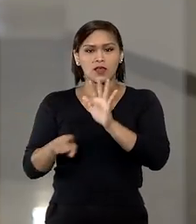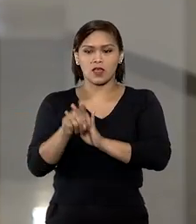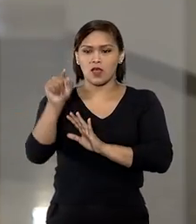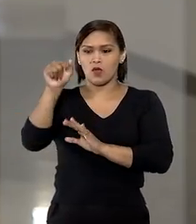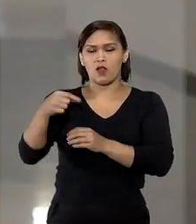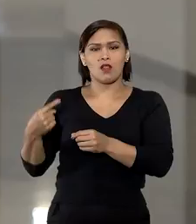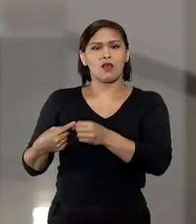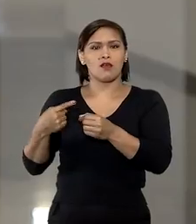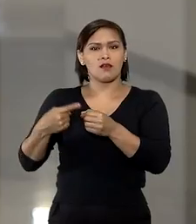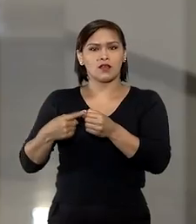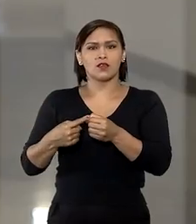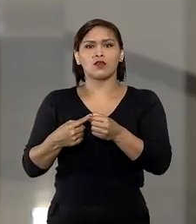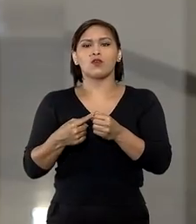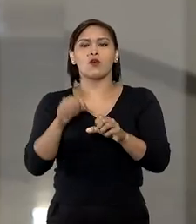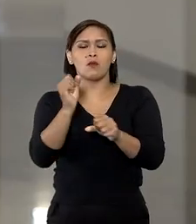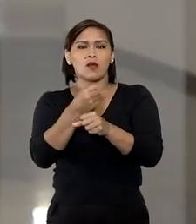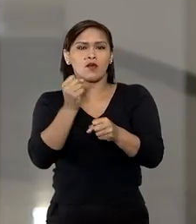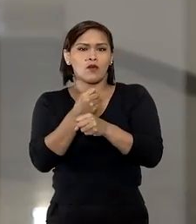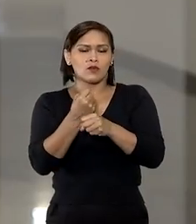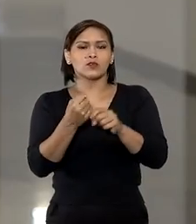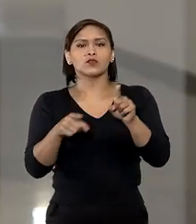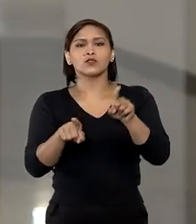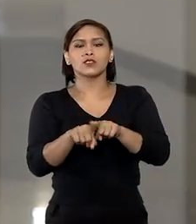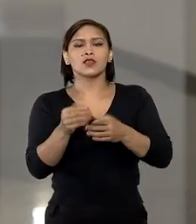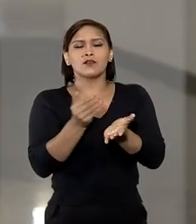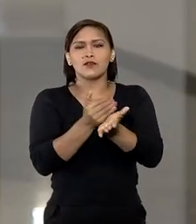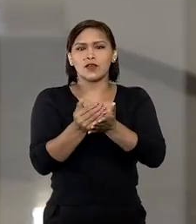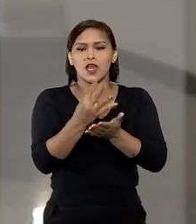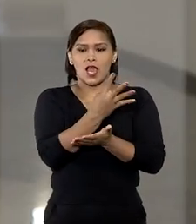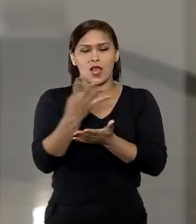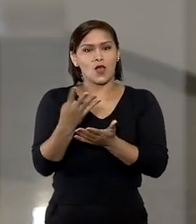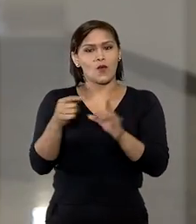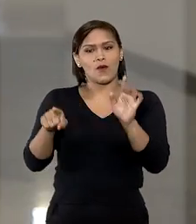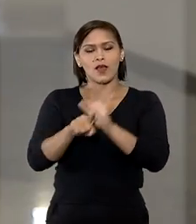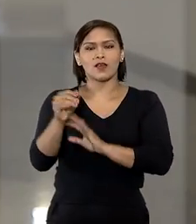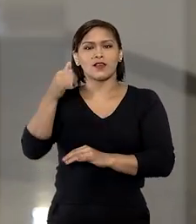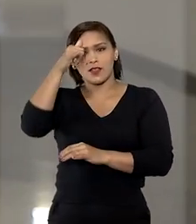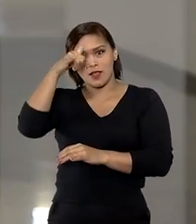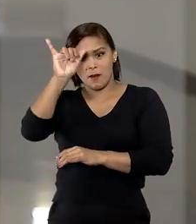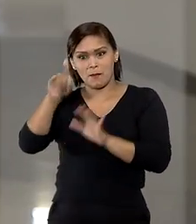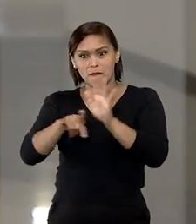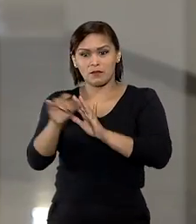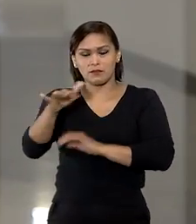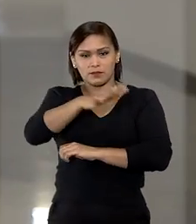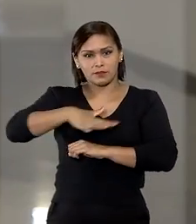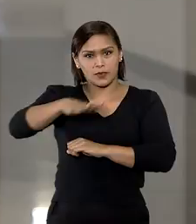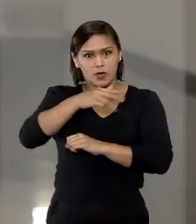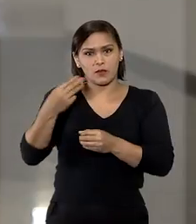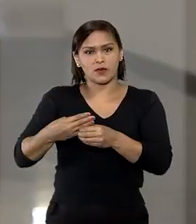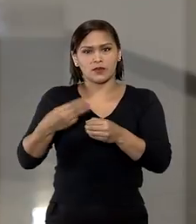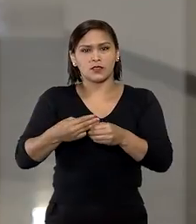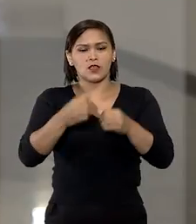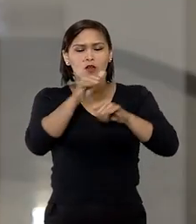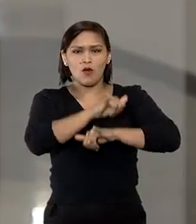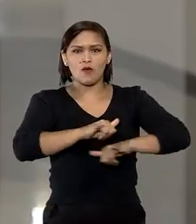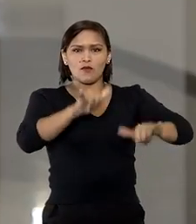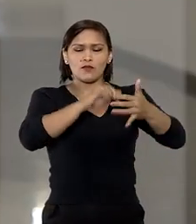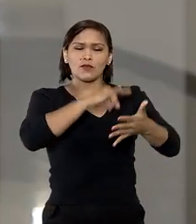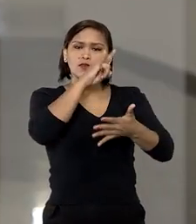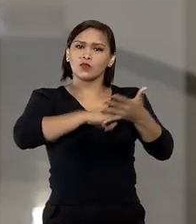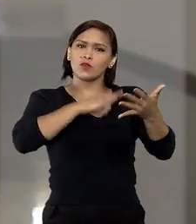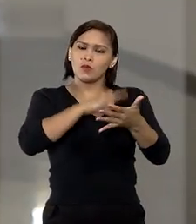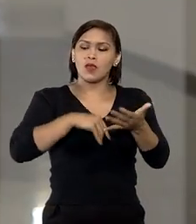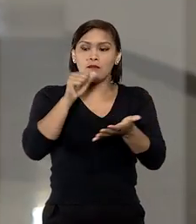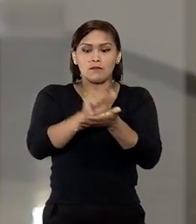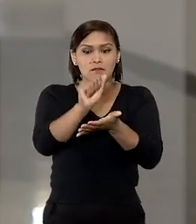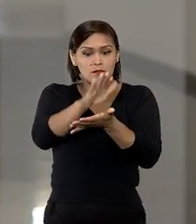Luís no Maranhão com uma construtora inicialmente a 4ª Vara da Fazenda Pública do Município revogou o despacho para